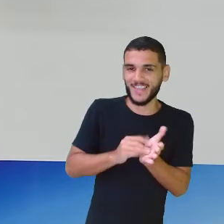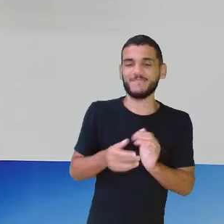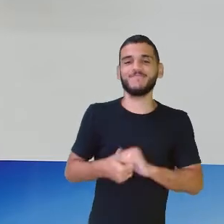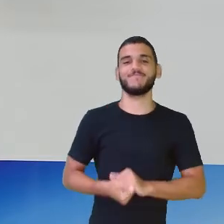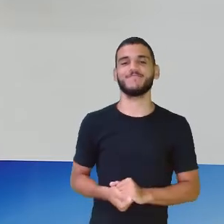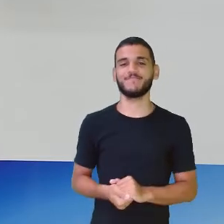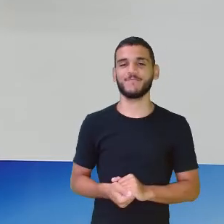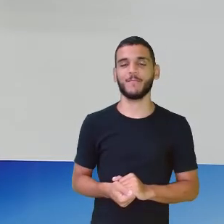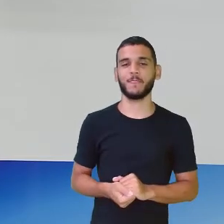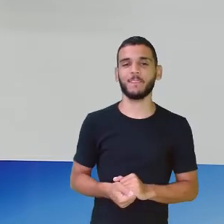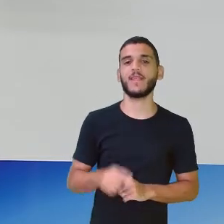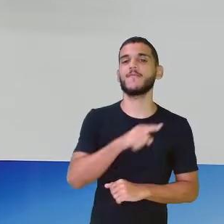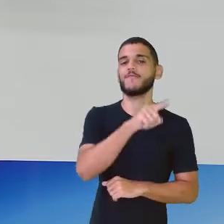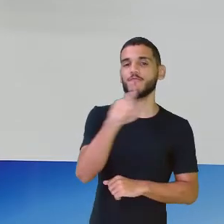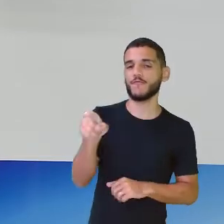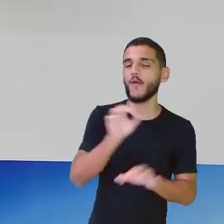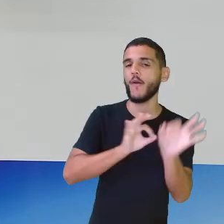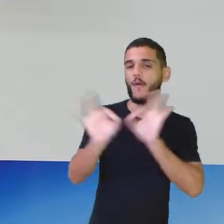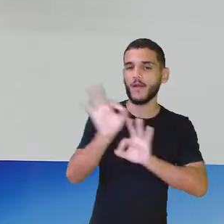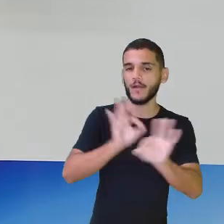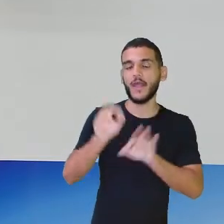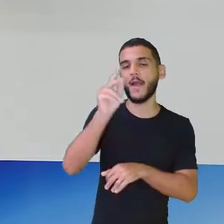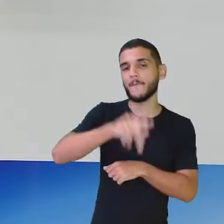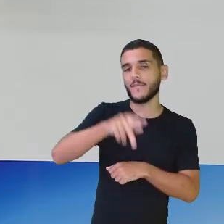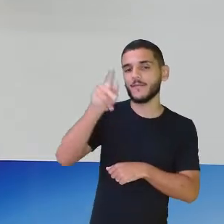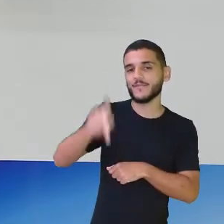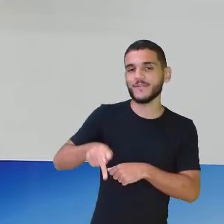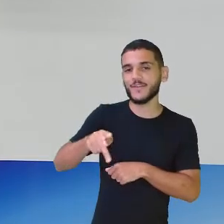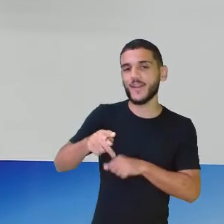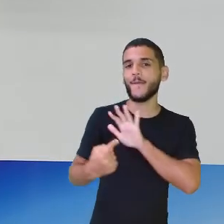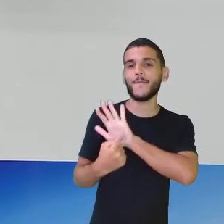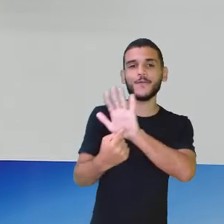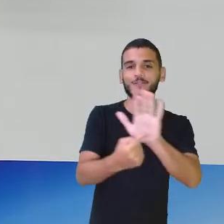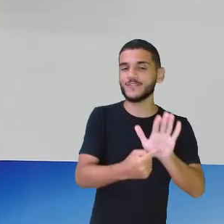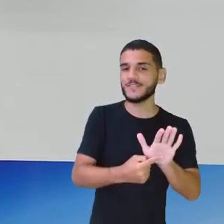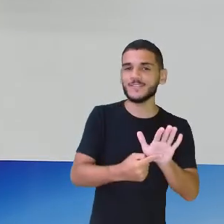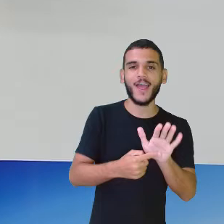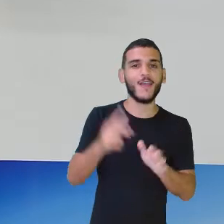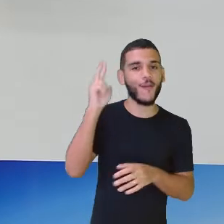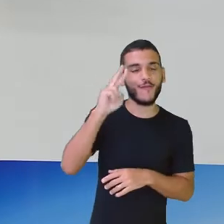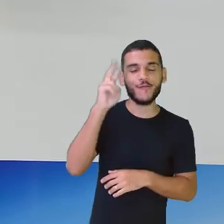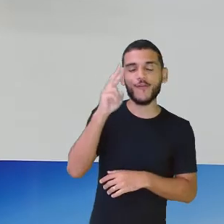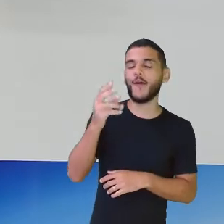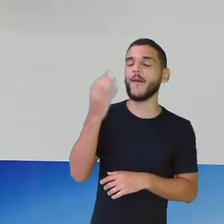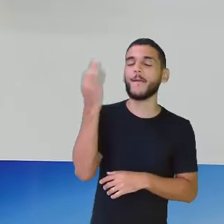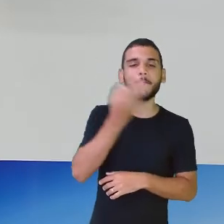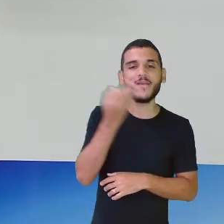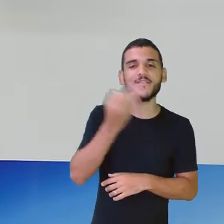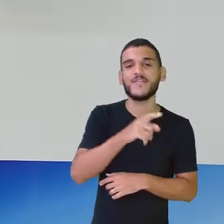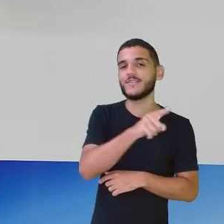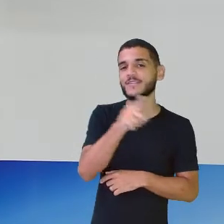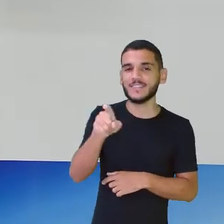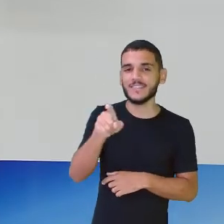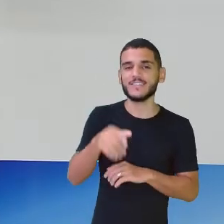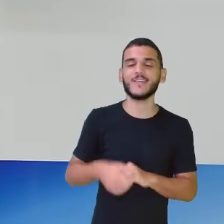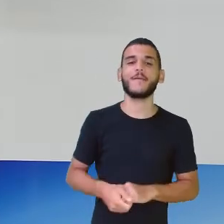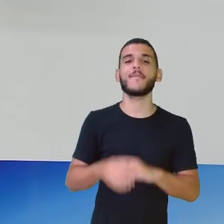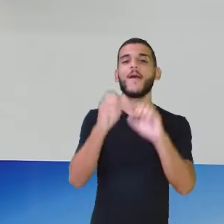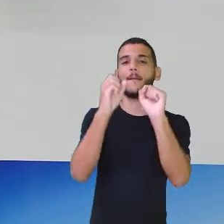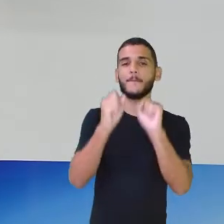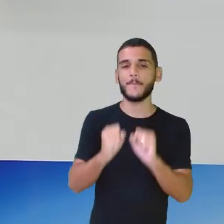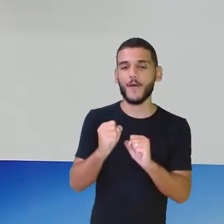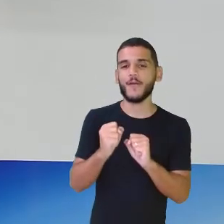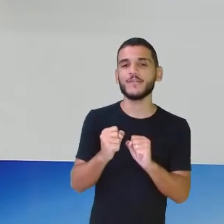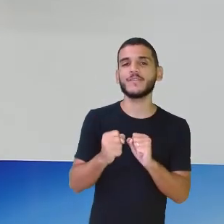olha, se prepara que a professora Nívia vai trazer ótimas histórias para contar para vocês. E vocês já sabem, né? Que vocês podem estar